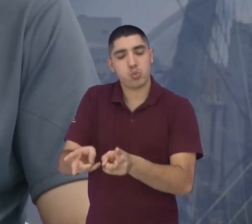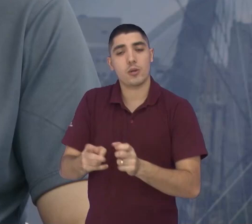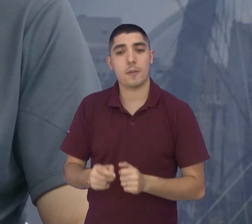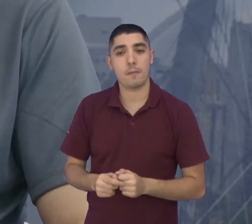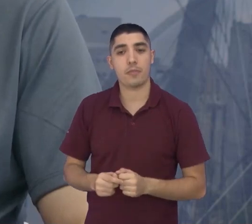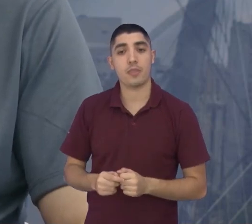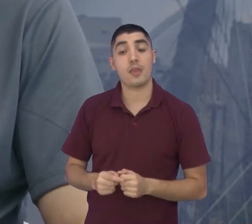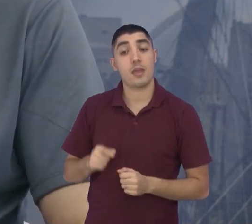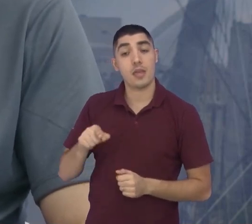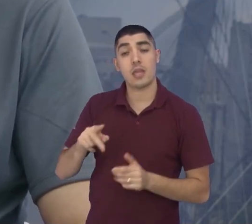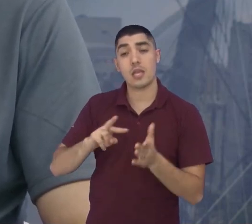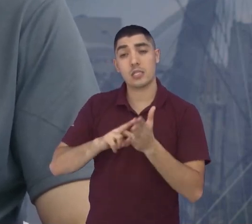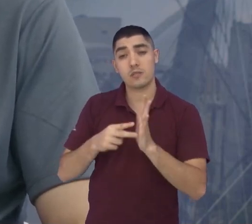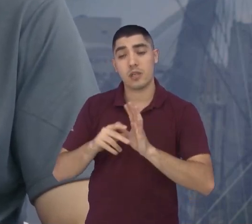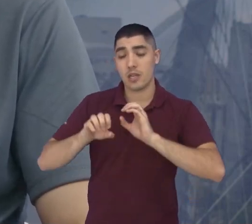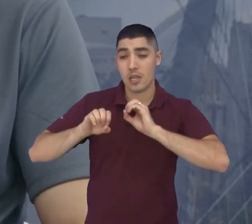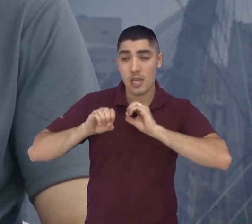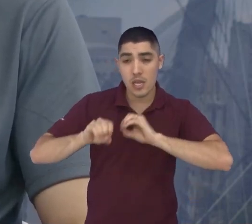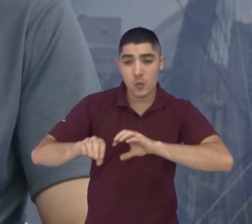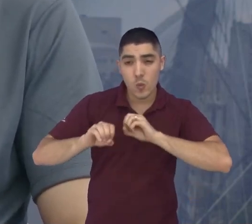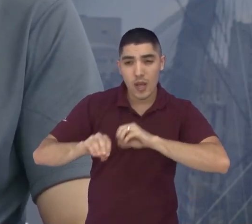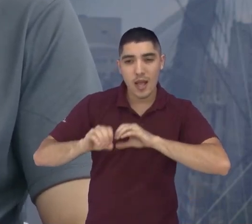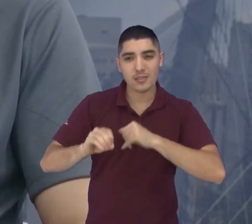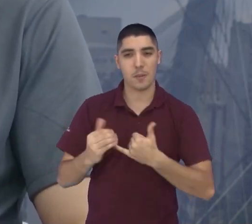caracterizar como a educação patrimonial.